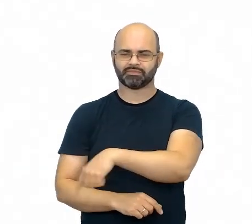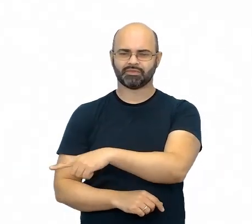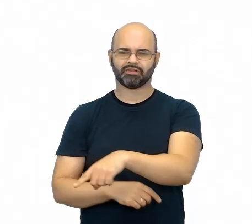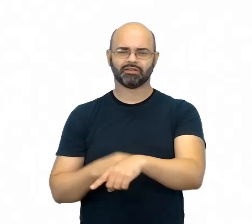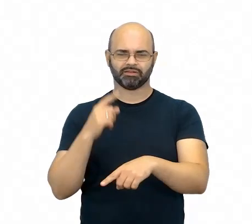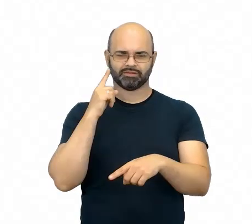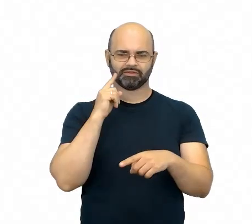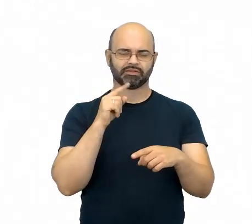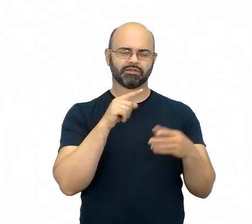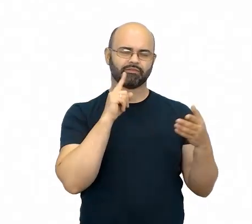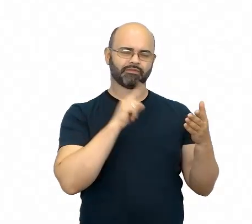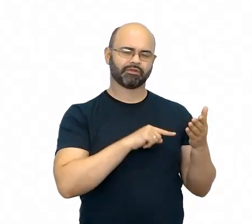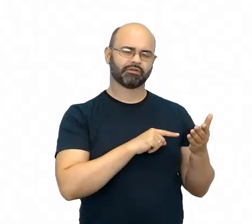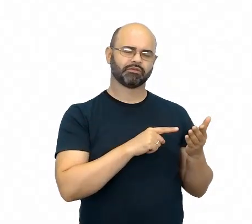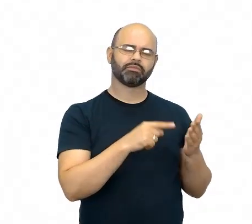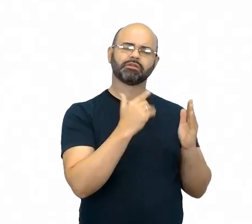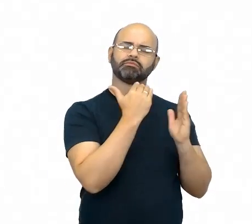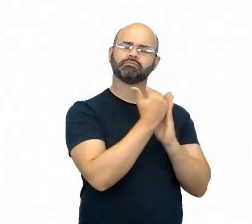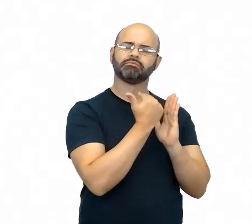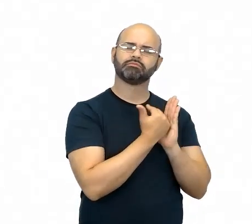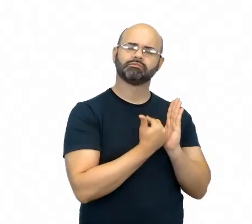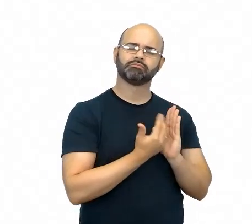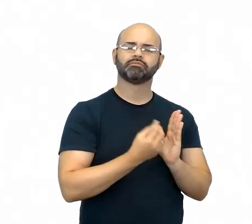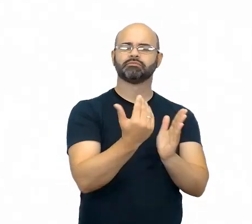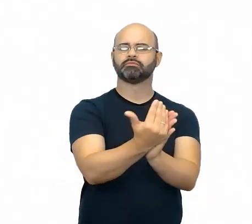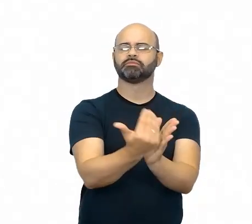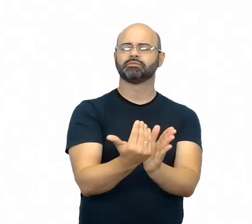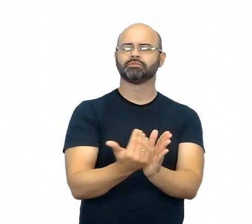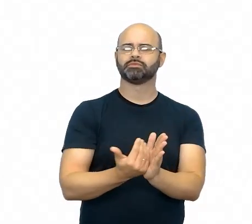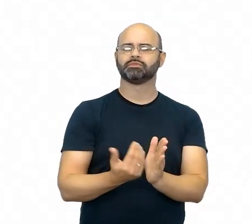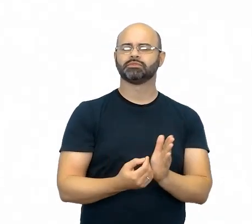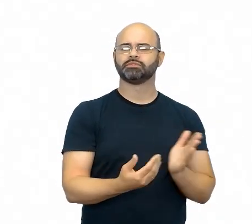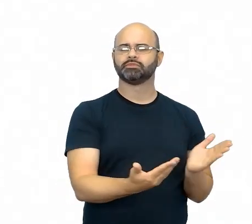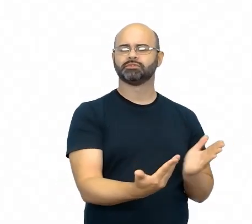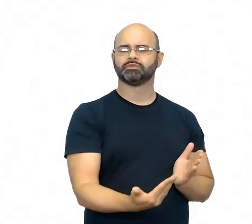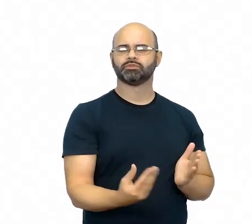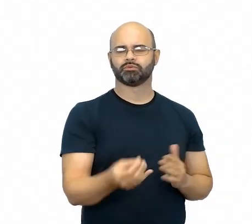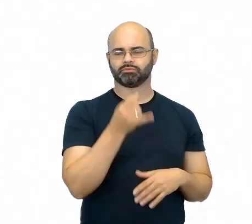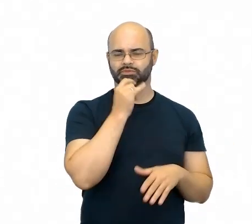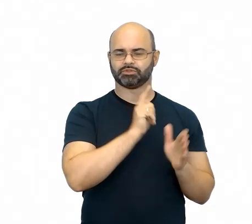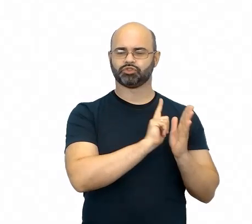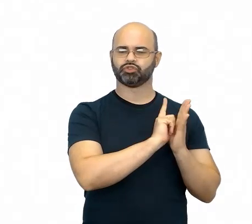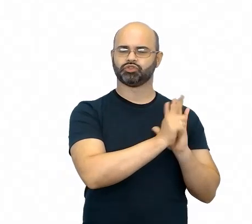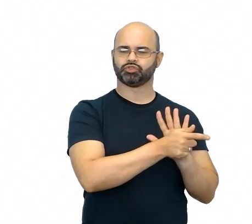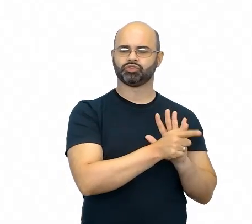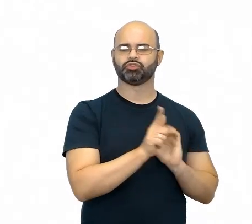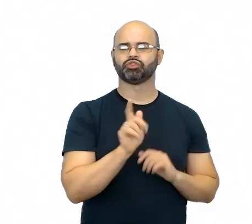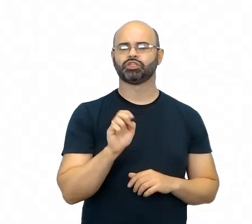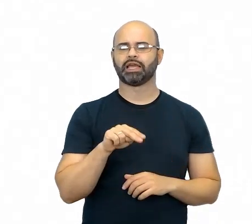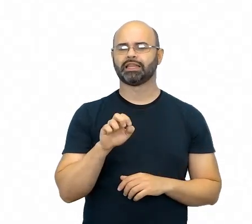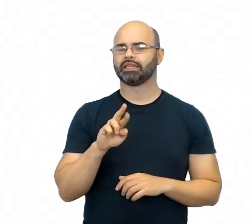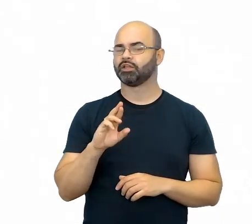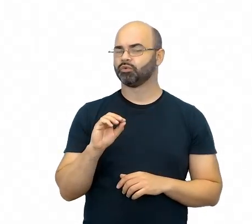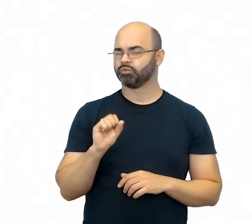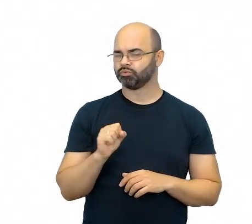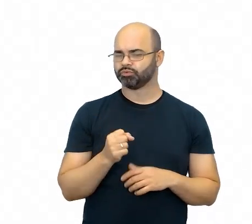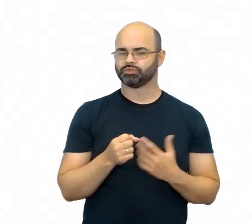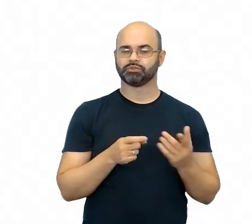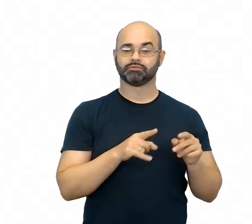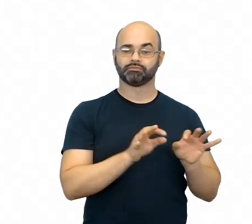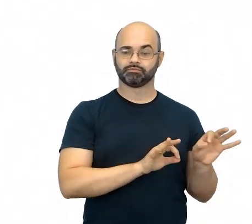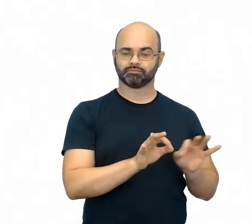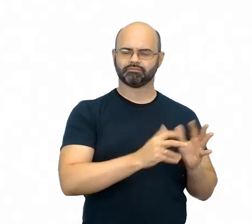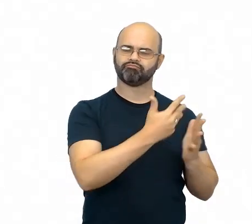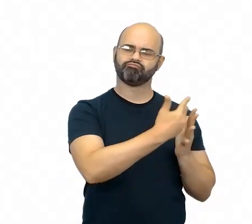nos jornais impressos e online que usarão, como os gêneros que circulam neles, como se organiza